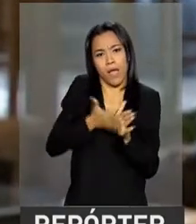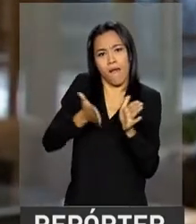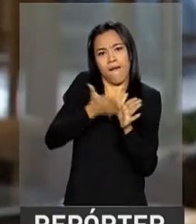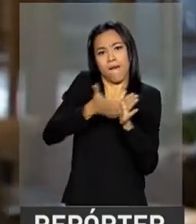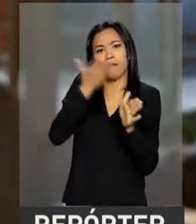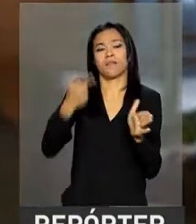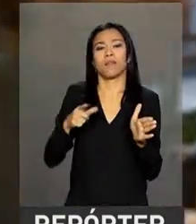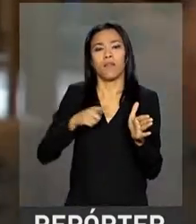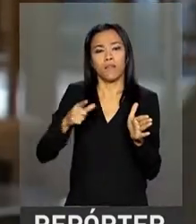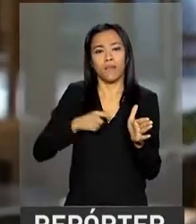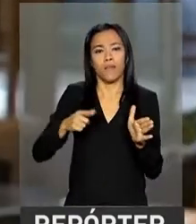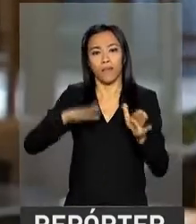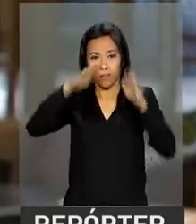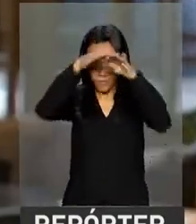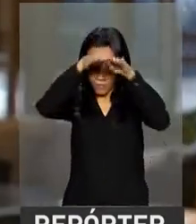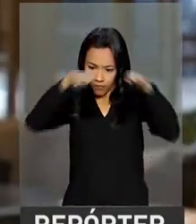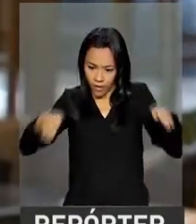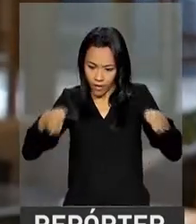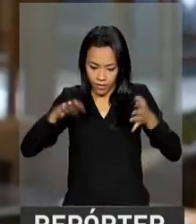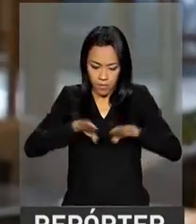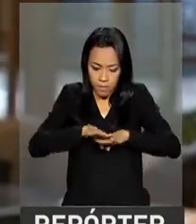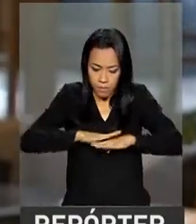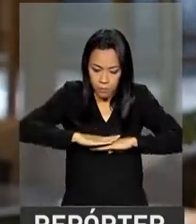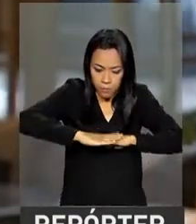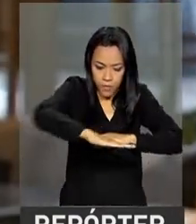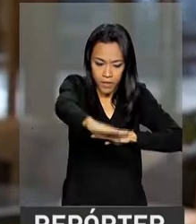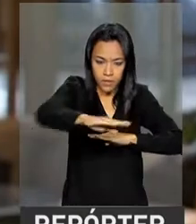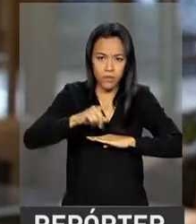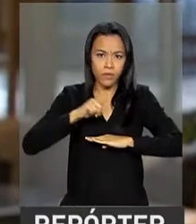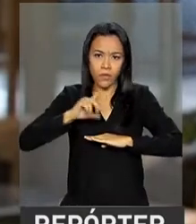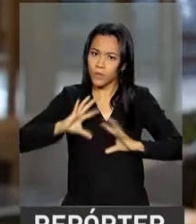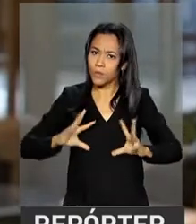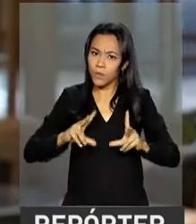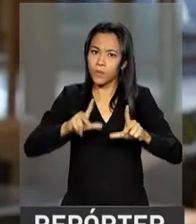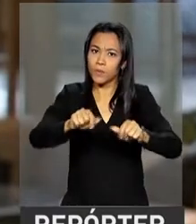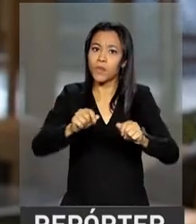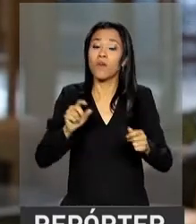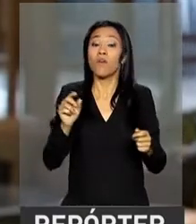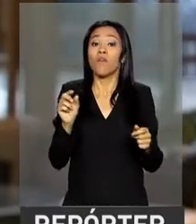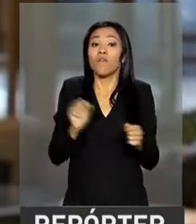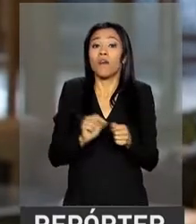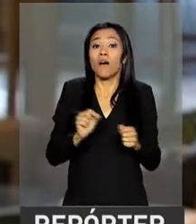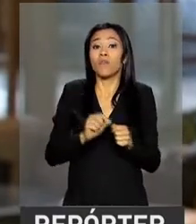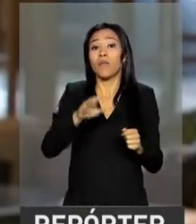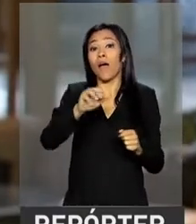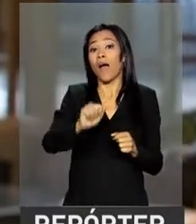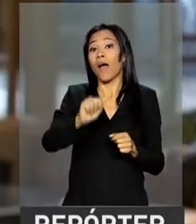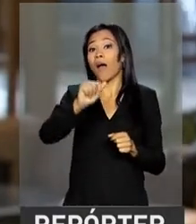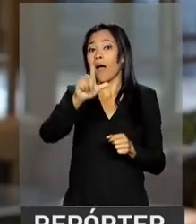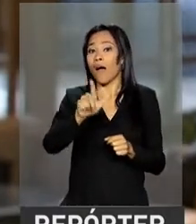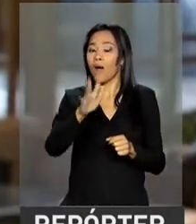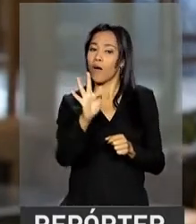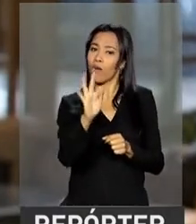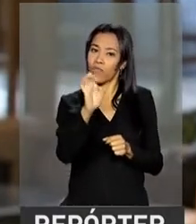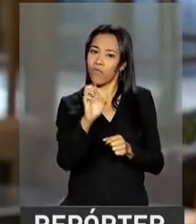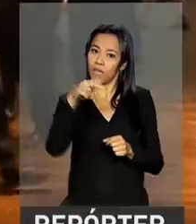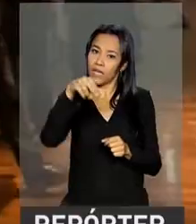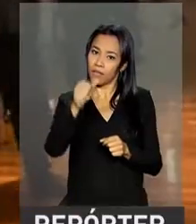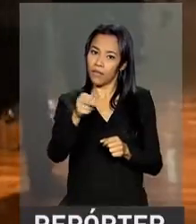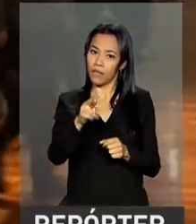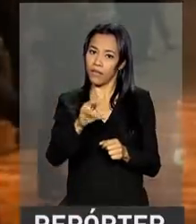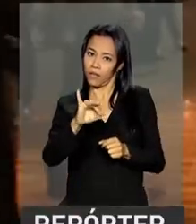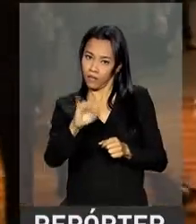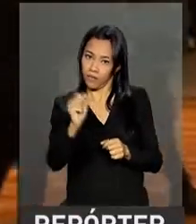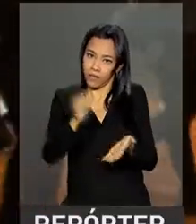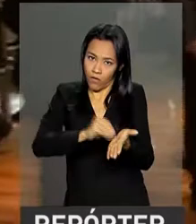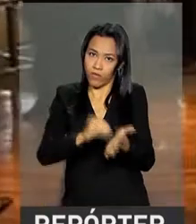tubos conexões telhados piso só falta o nosso a nossa alvenária que é uma alvenaria tipo lego de um novo material